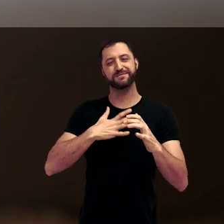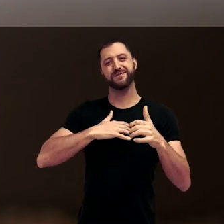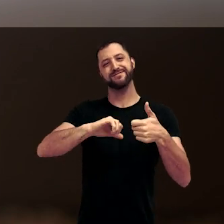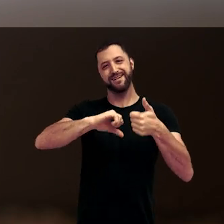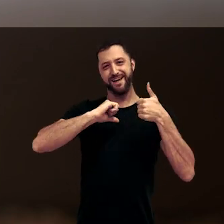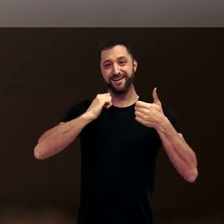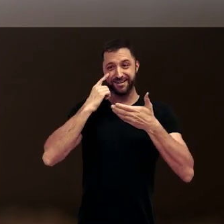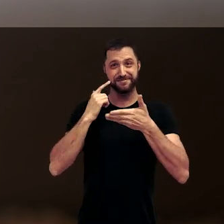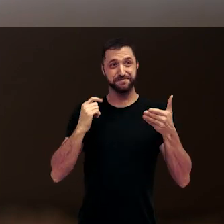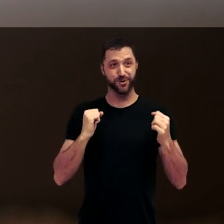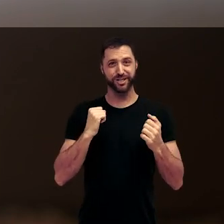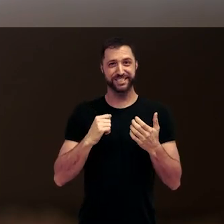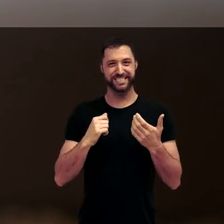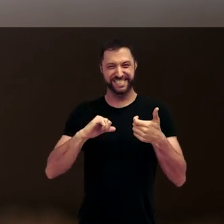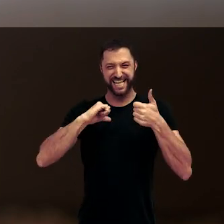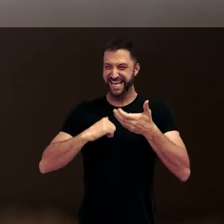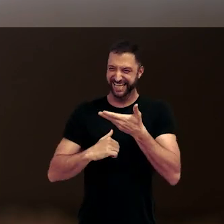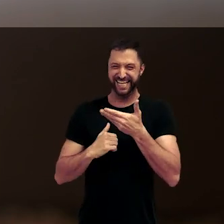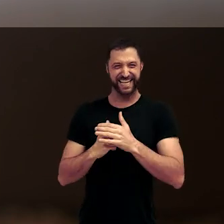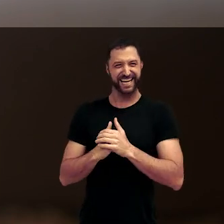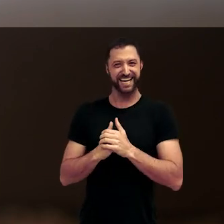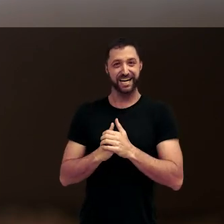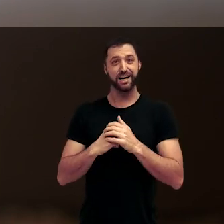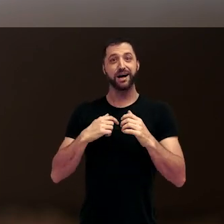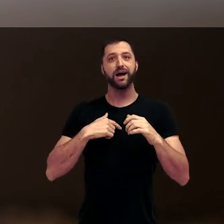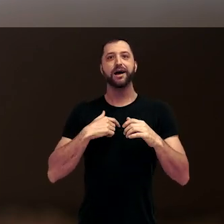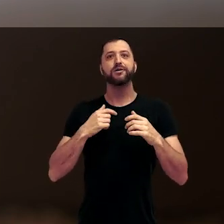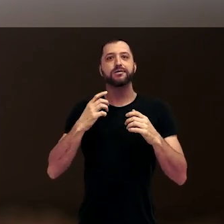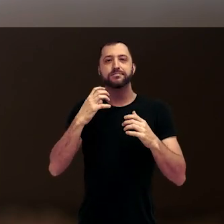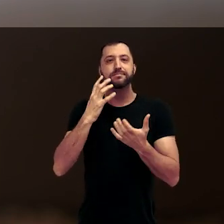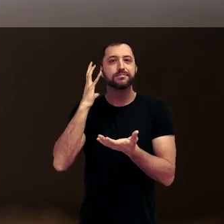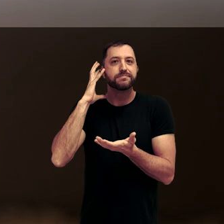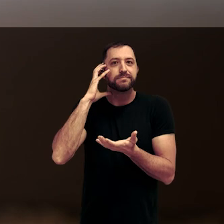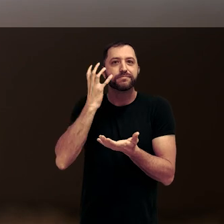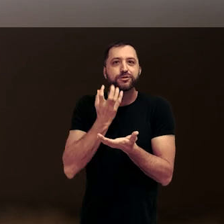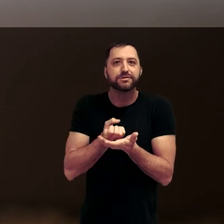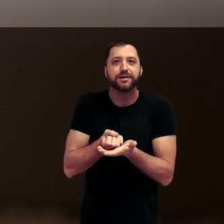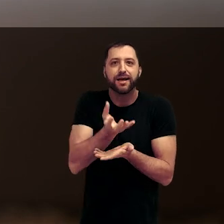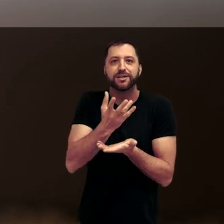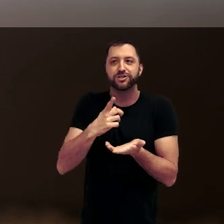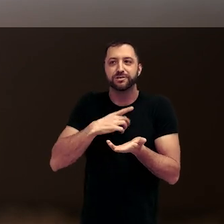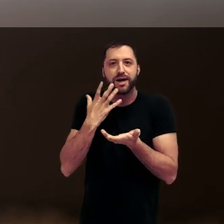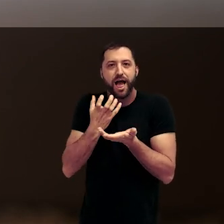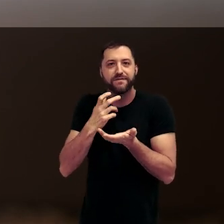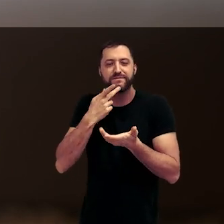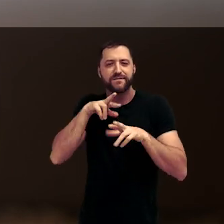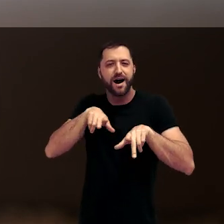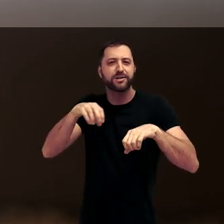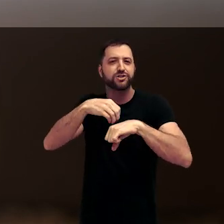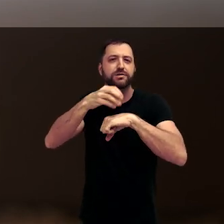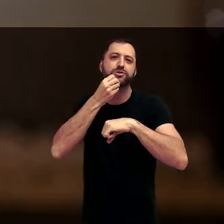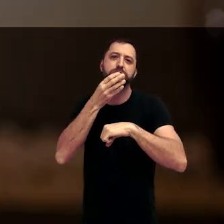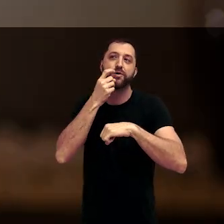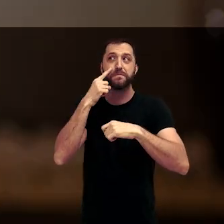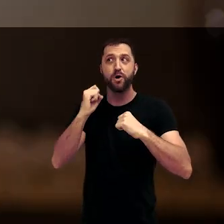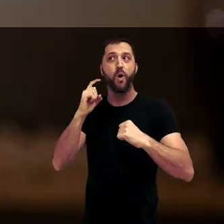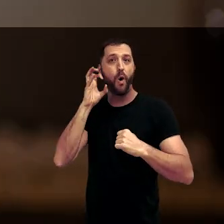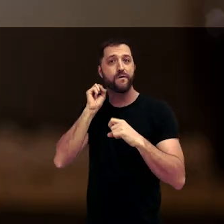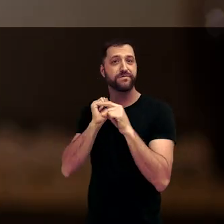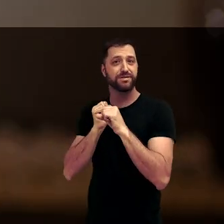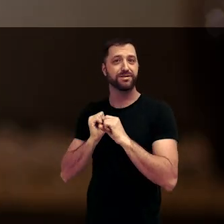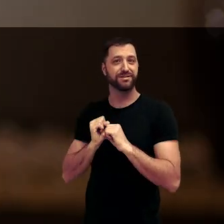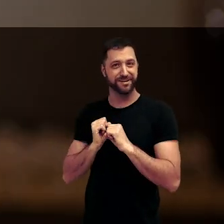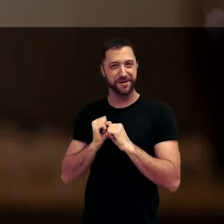Instagram, @camilamatana, e também ouvir um podcast que eu tenho, onde está cheio de dicas e coisas boas. E essas